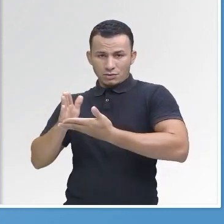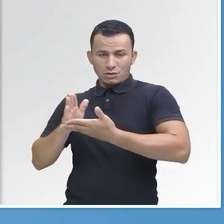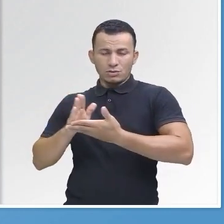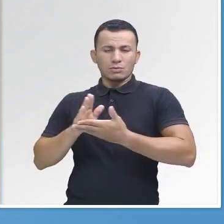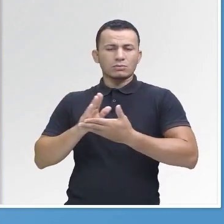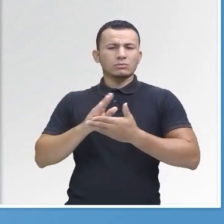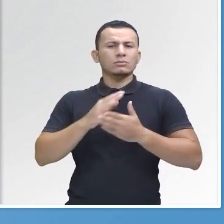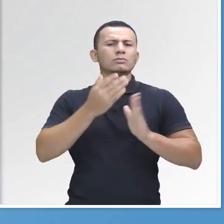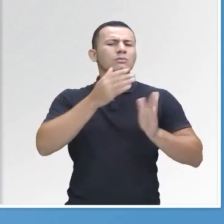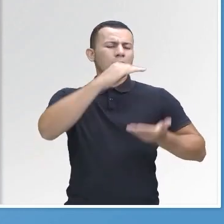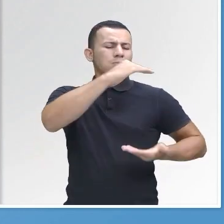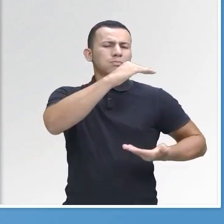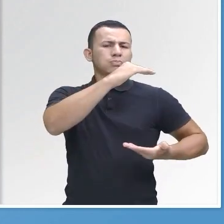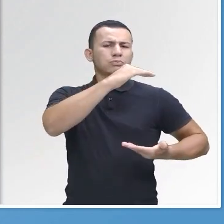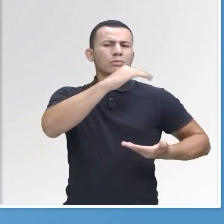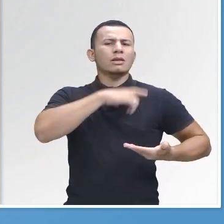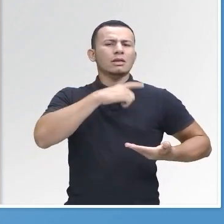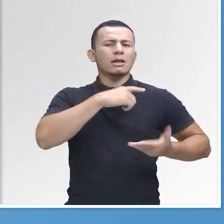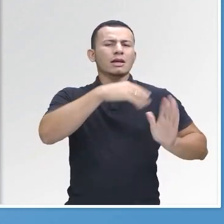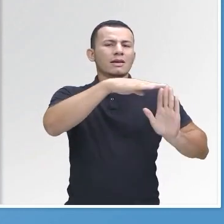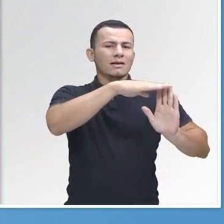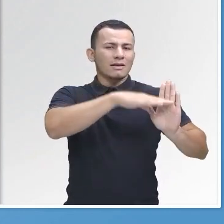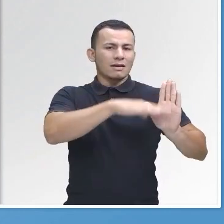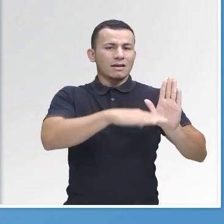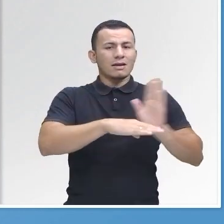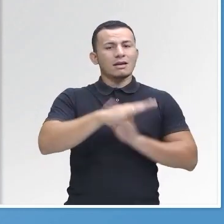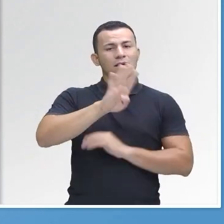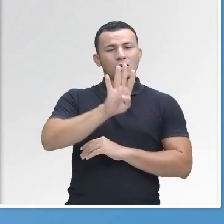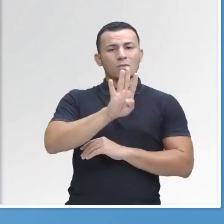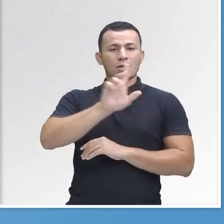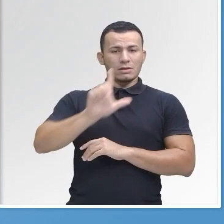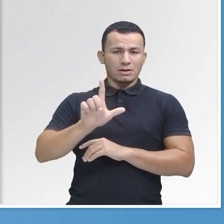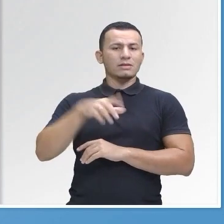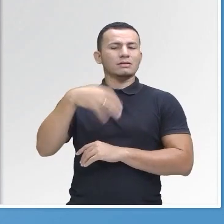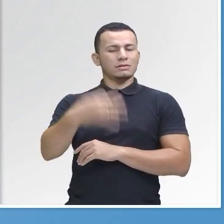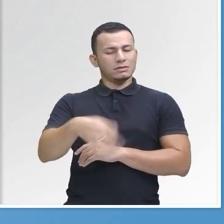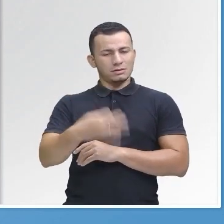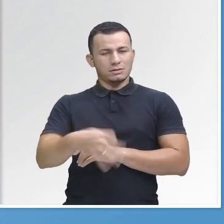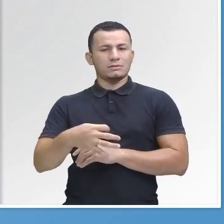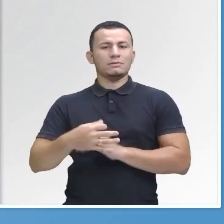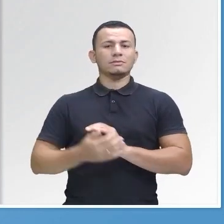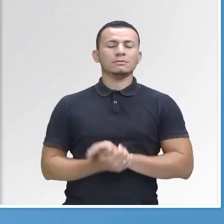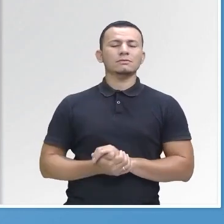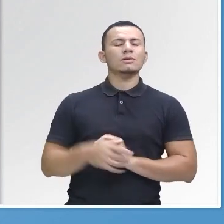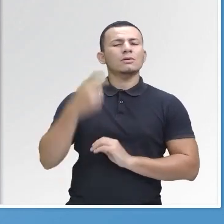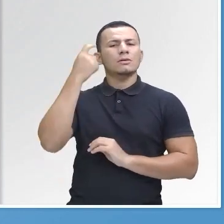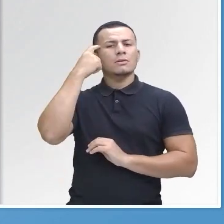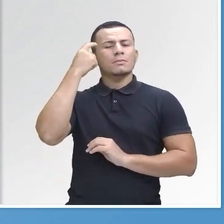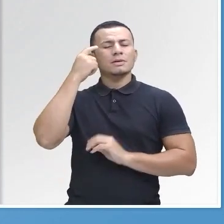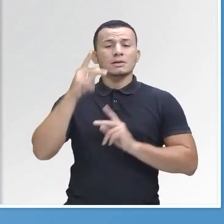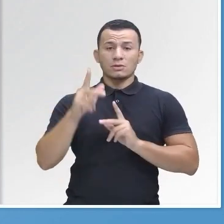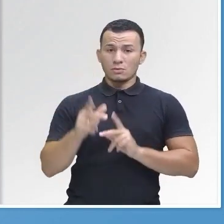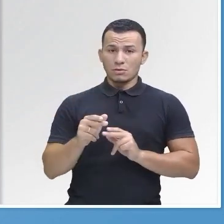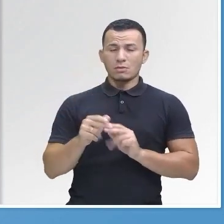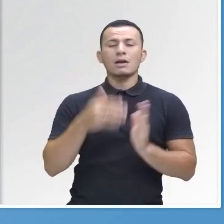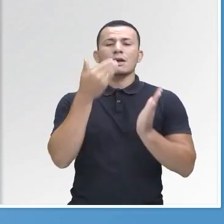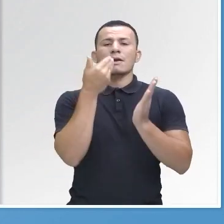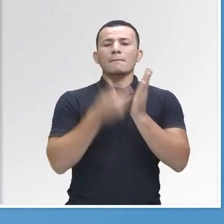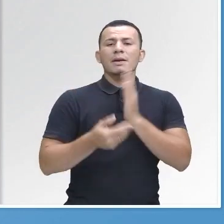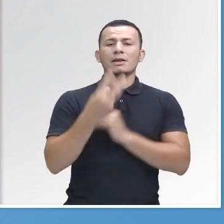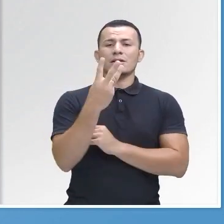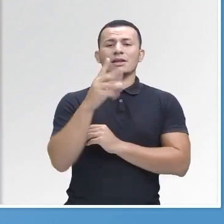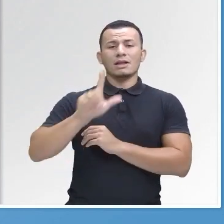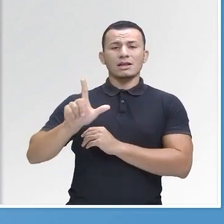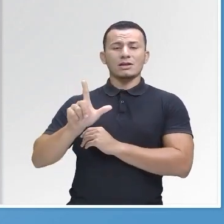quantos litros? 4 litros. Muito bem, cabeçudo. Está correto. Agora pensa comigo. Ele perdeu 3 litros e só sobrou